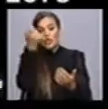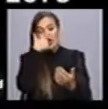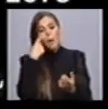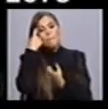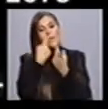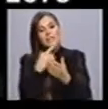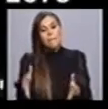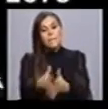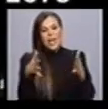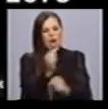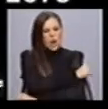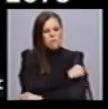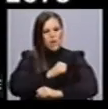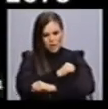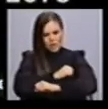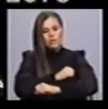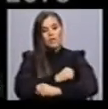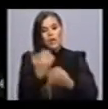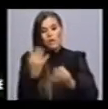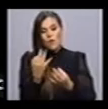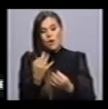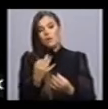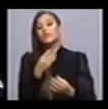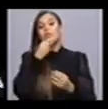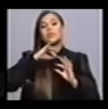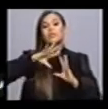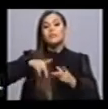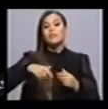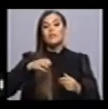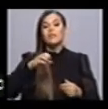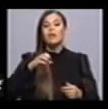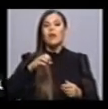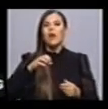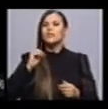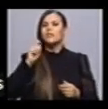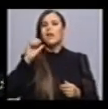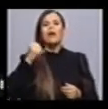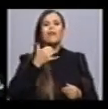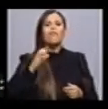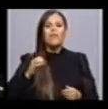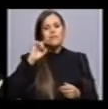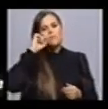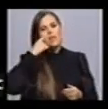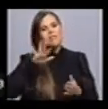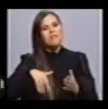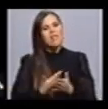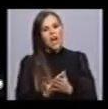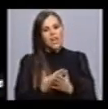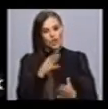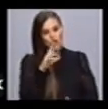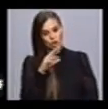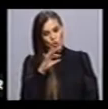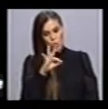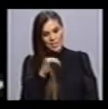maior explosão que tivemos na Terra, o chamado evento Carrington, que foi no século passado, que atingiu intensidade X45.